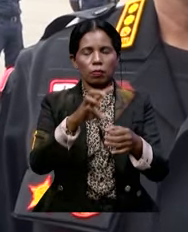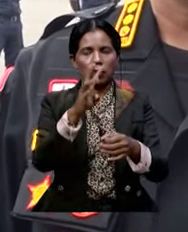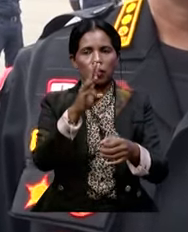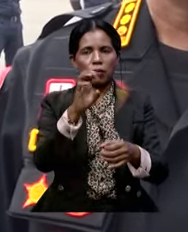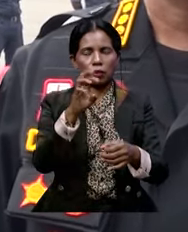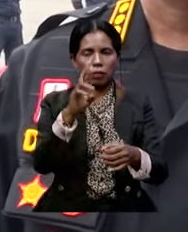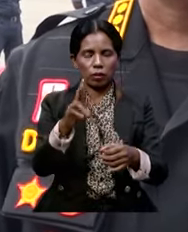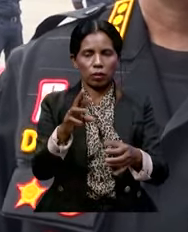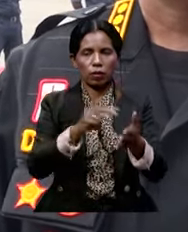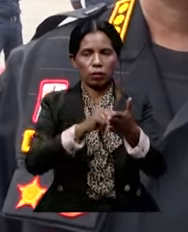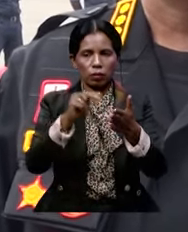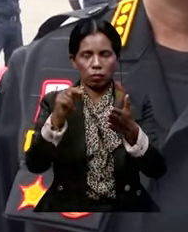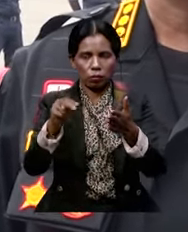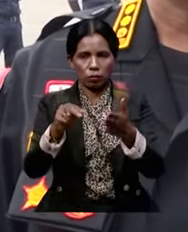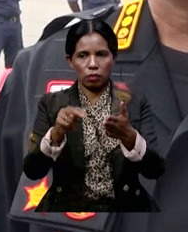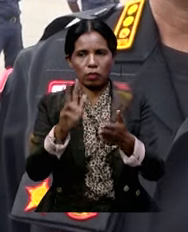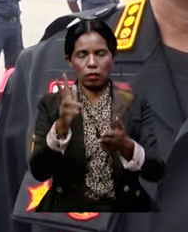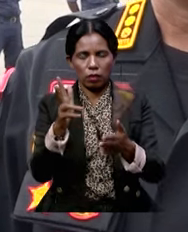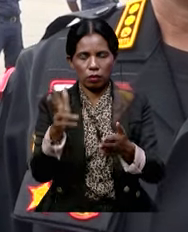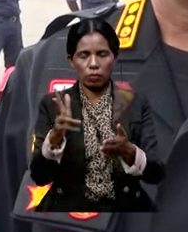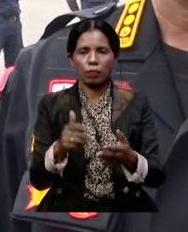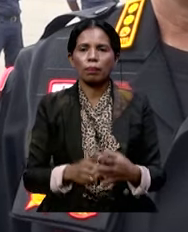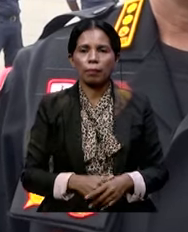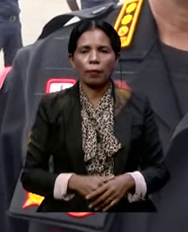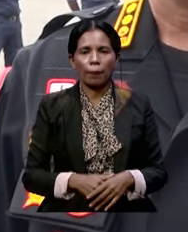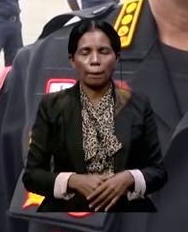numru nebe 30 pessoas ne.